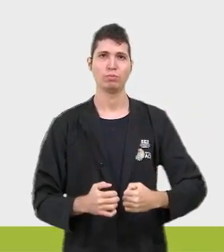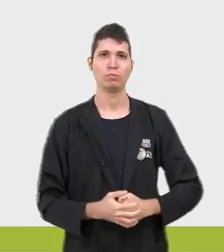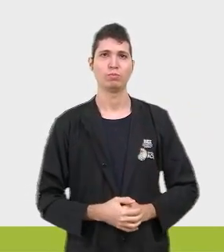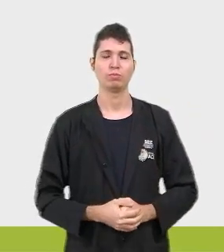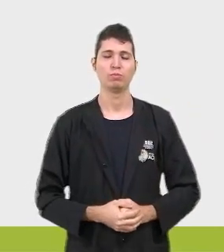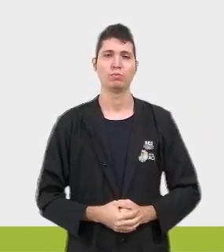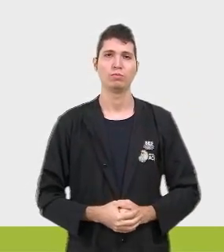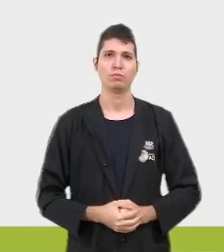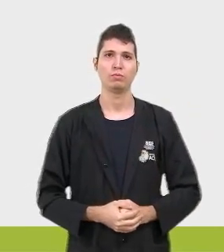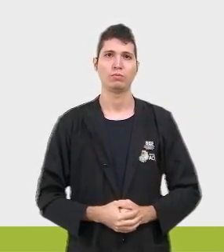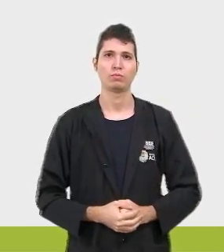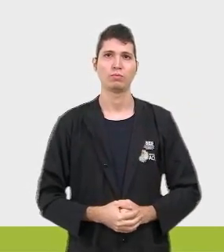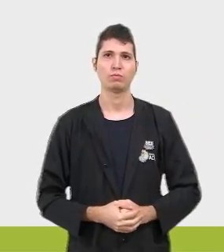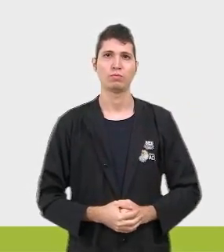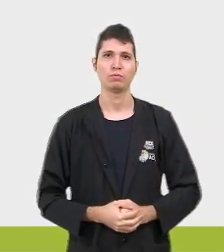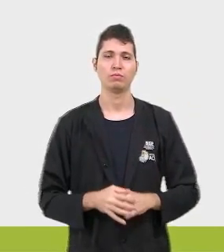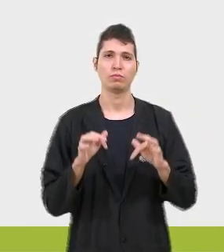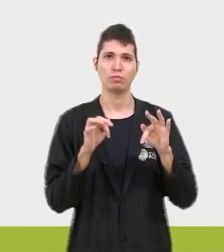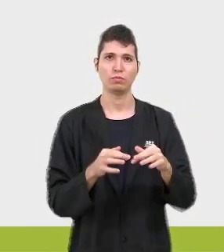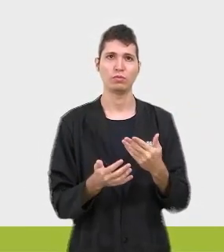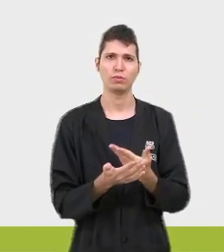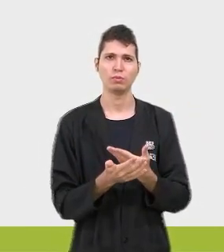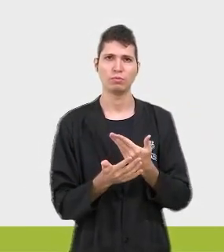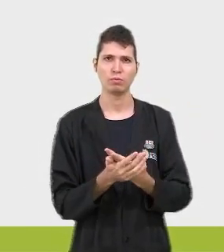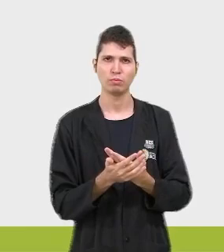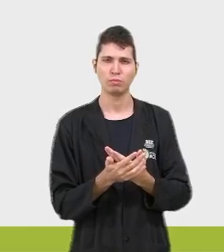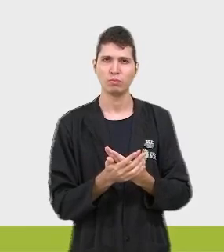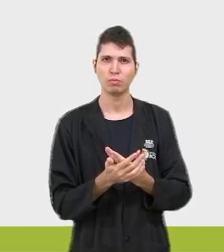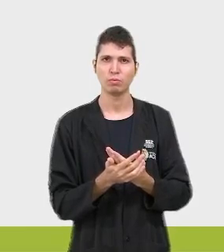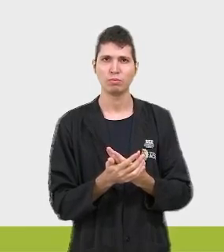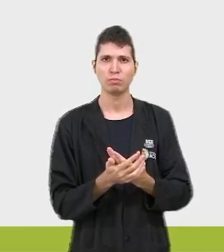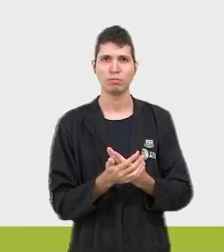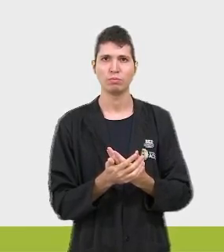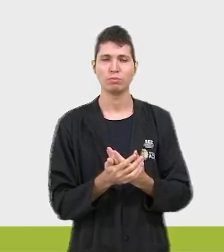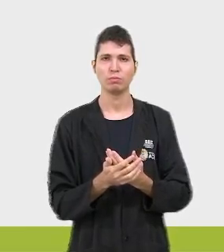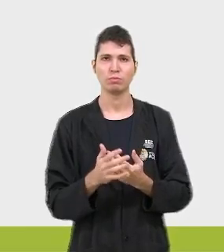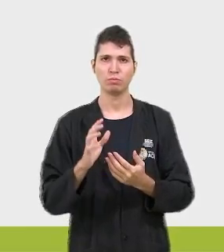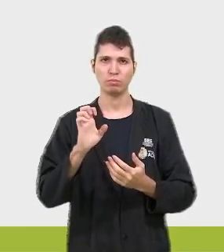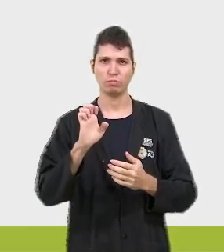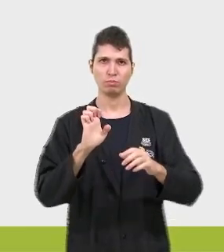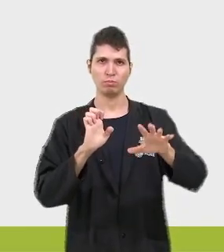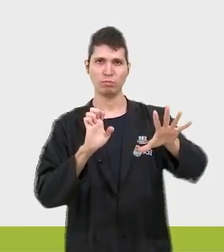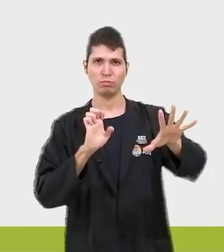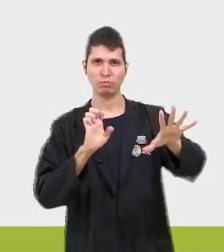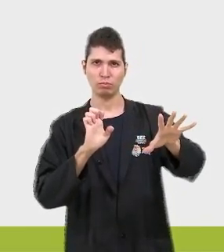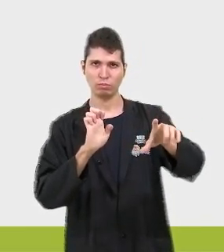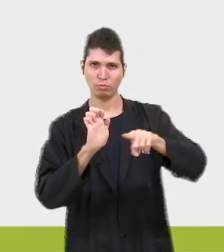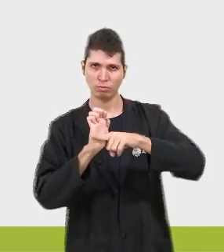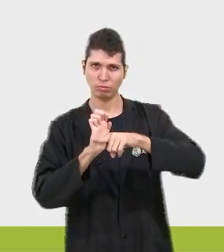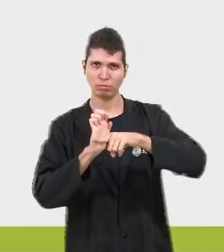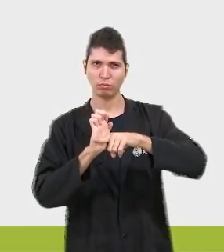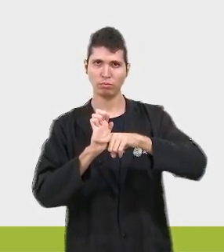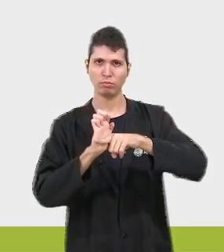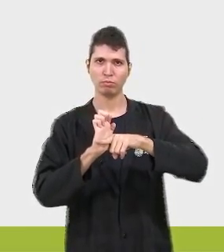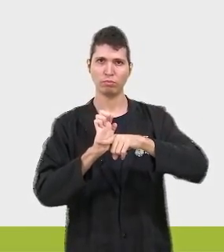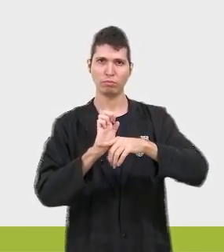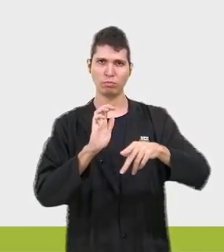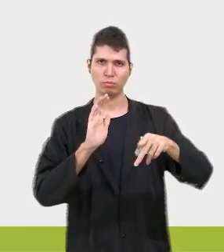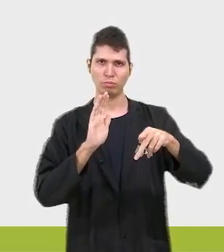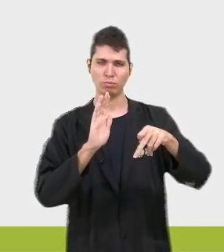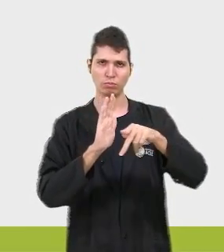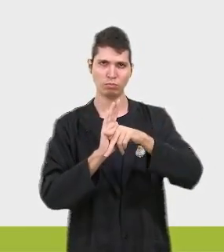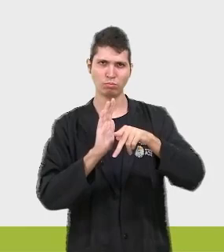E por fim, nós vamos estudar aí a eletronegatividade. Eu acredito que você já ouviu bastante, porque é uma das